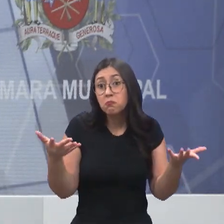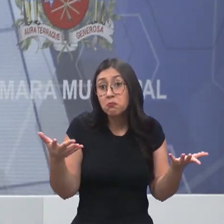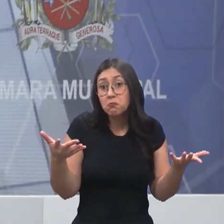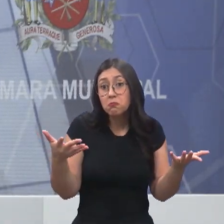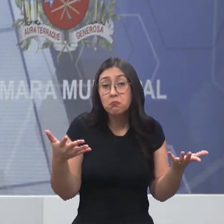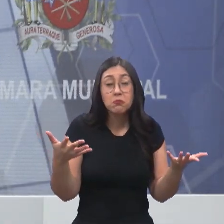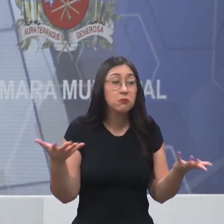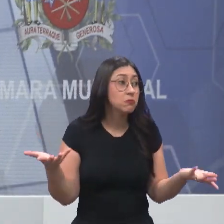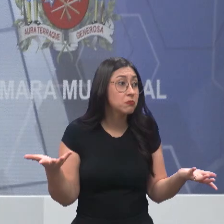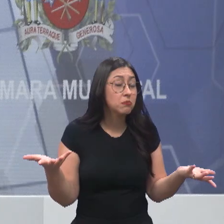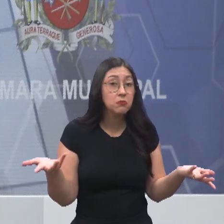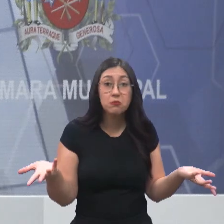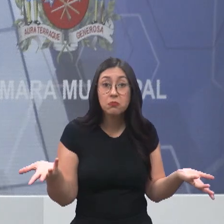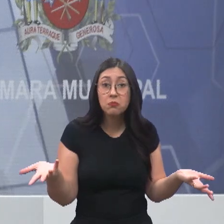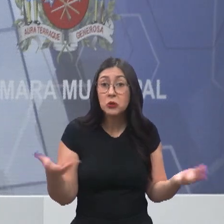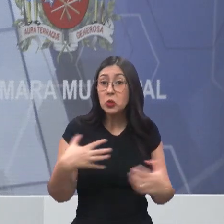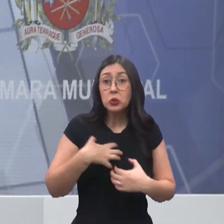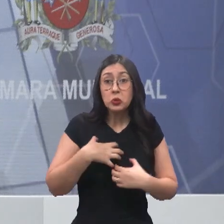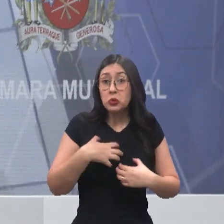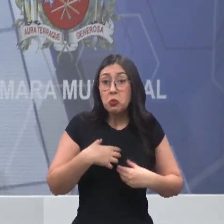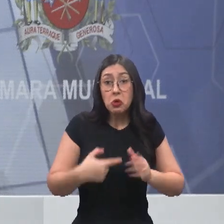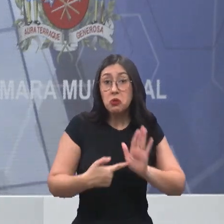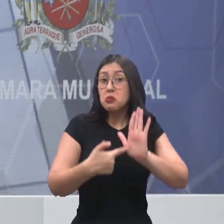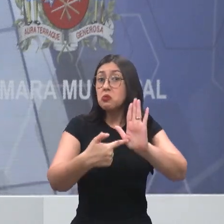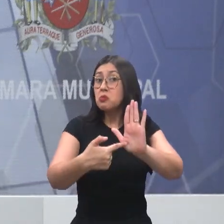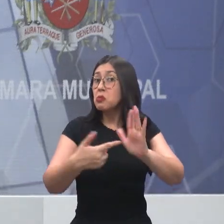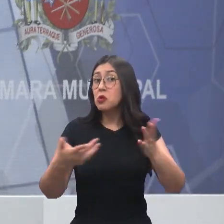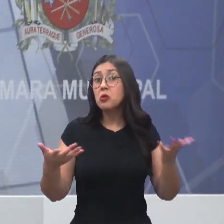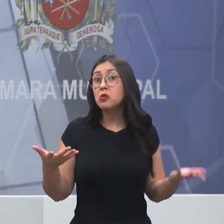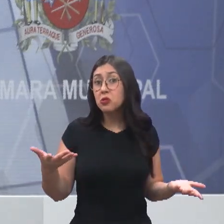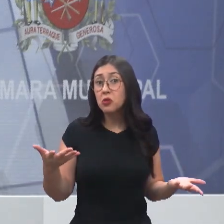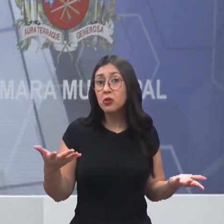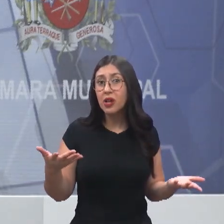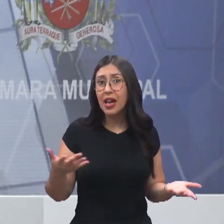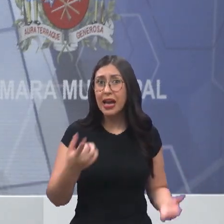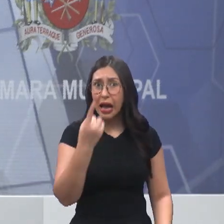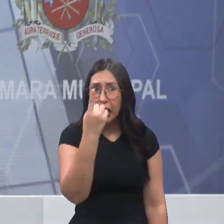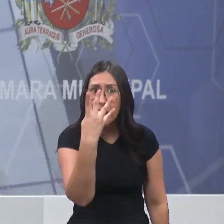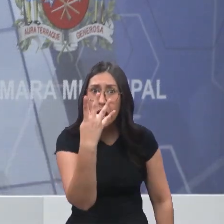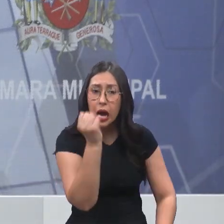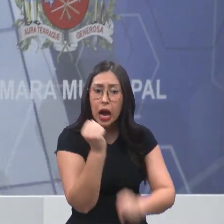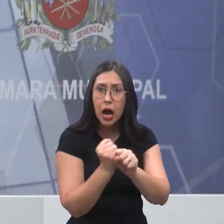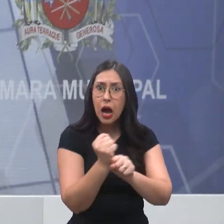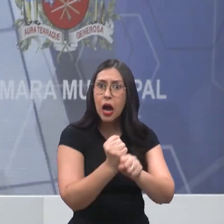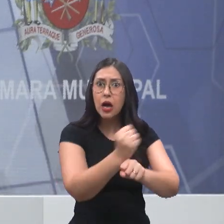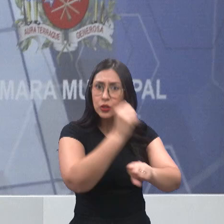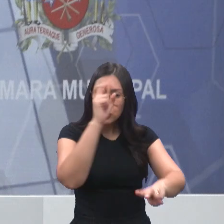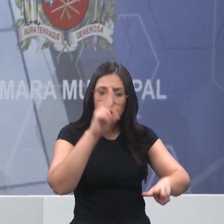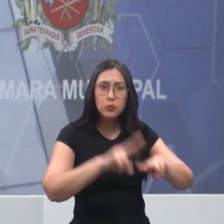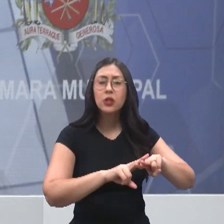externou, não é, um sentimento, não é? 14 anos de prisão. Portanto, eu quero aqui